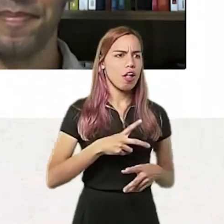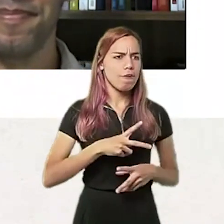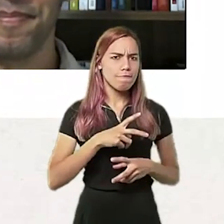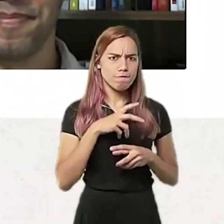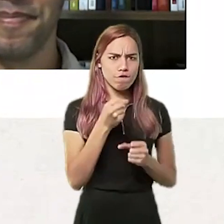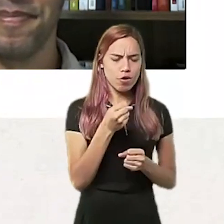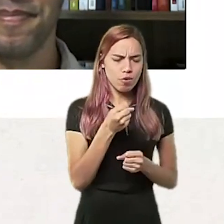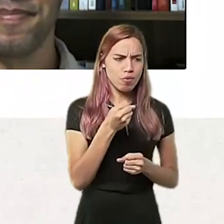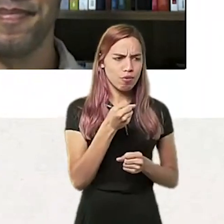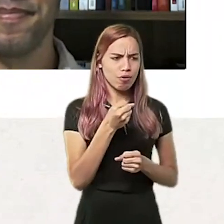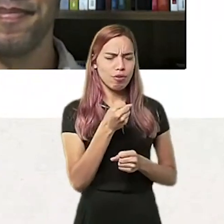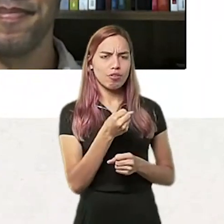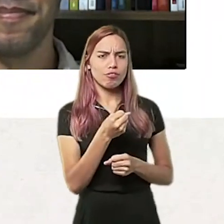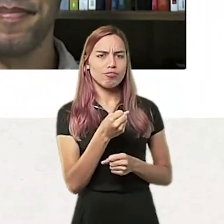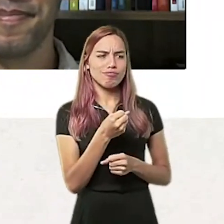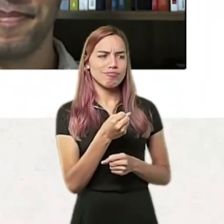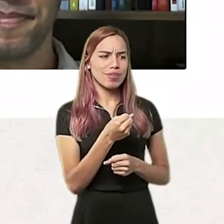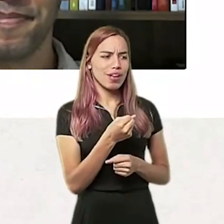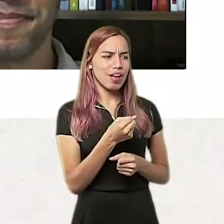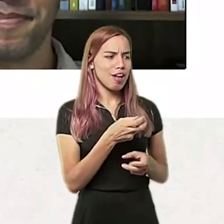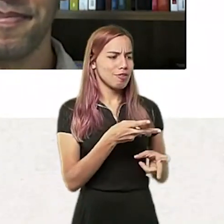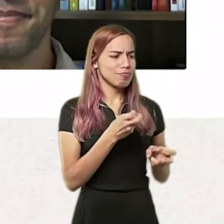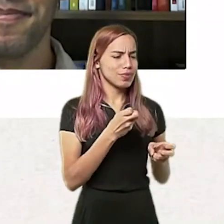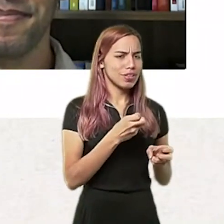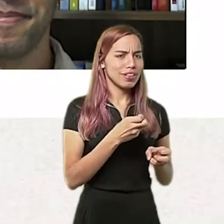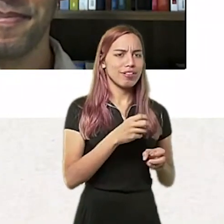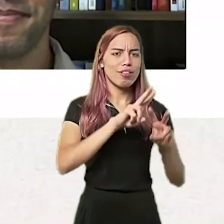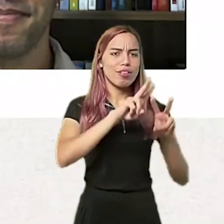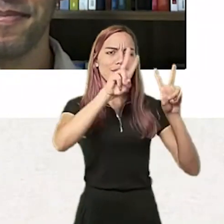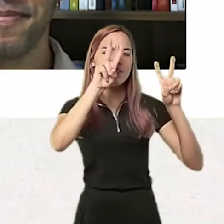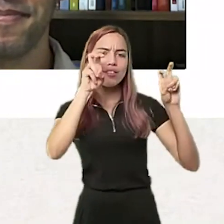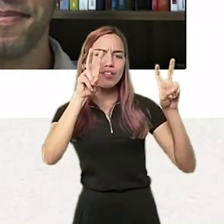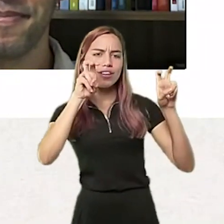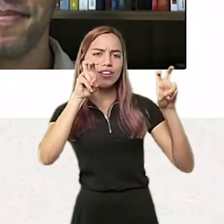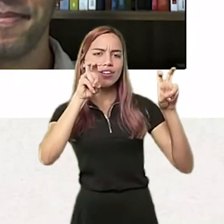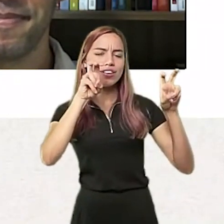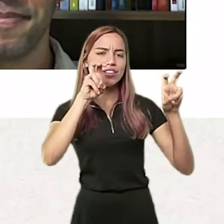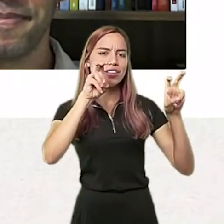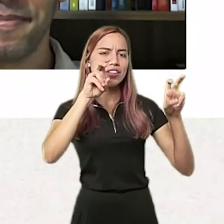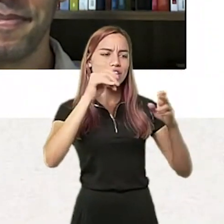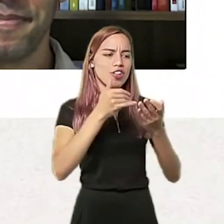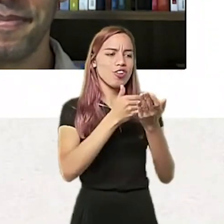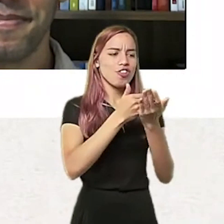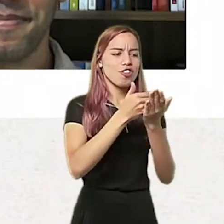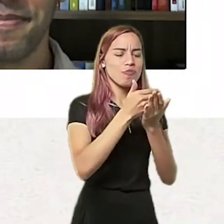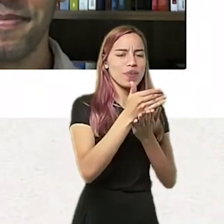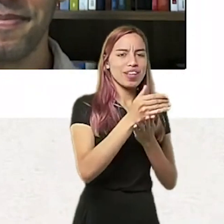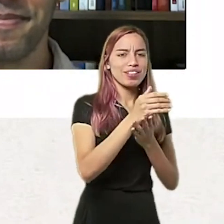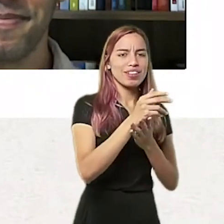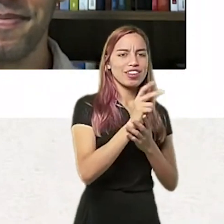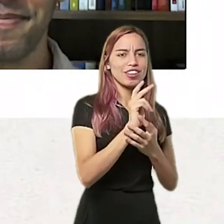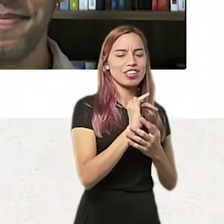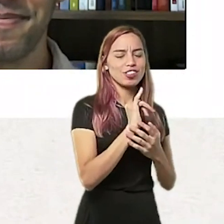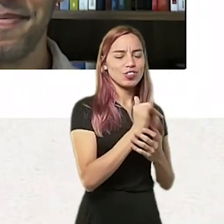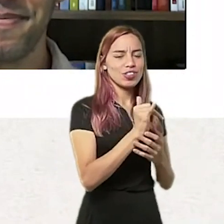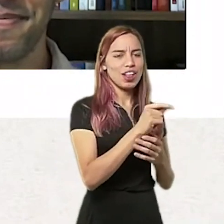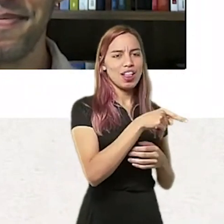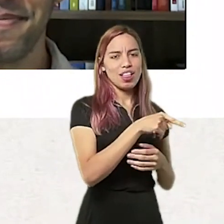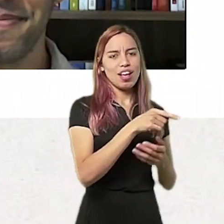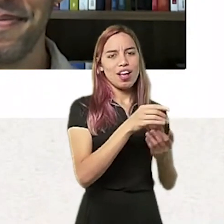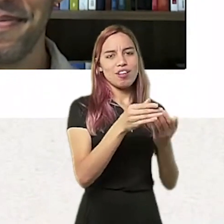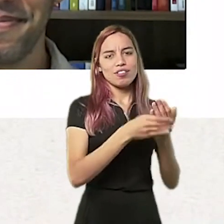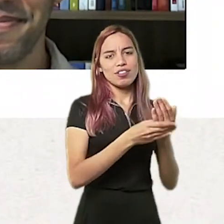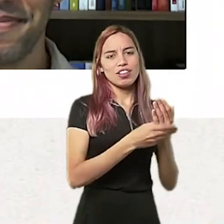você já começa a abordar no Torto Arado. Eu quero que você fale um pouco sobre